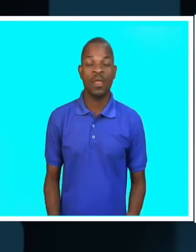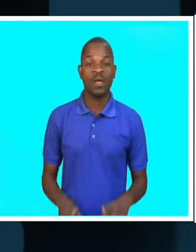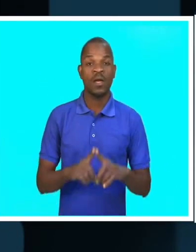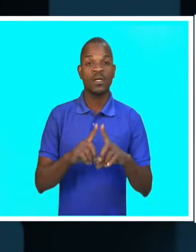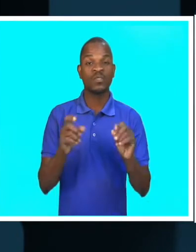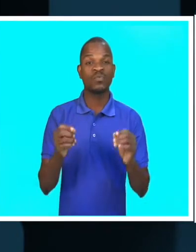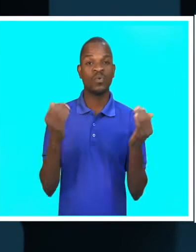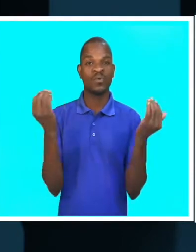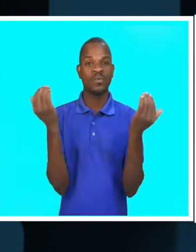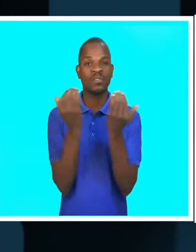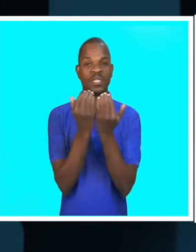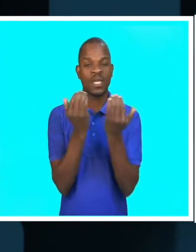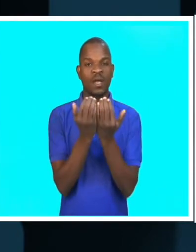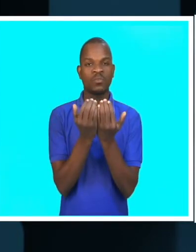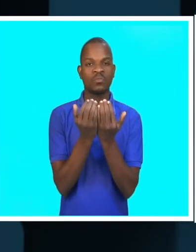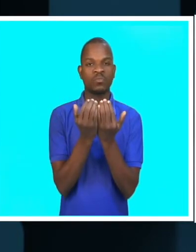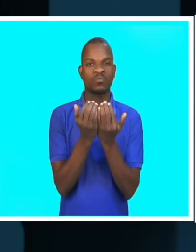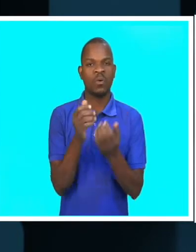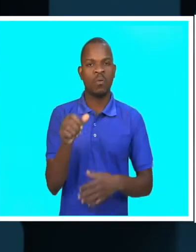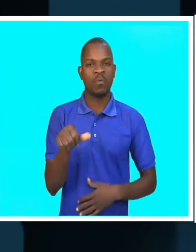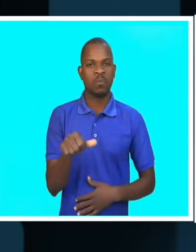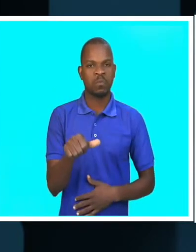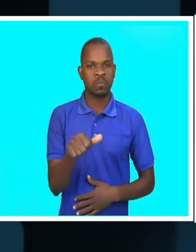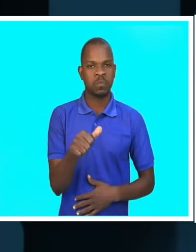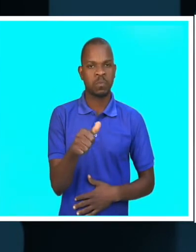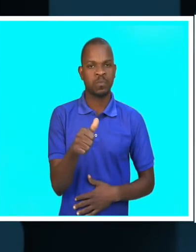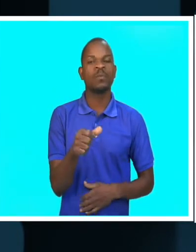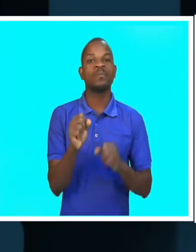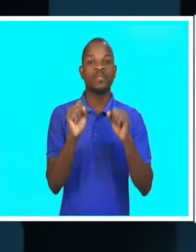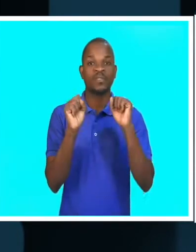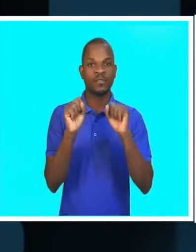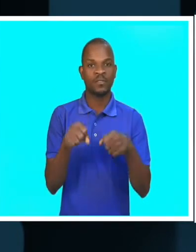O nível do teatro melhorou muito.